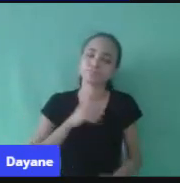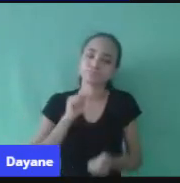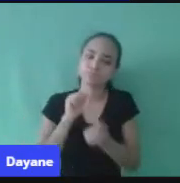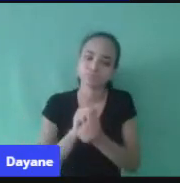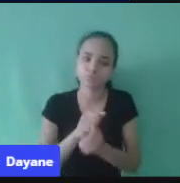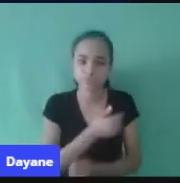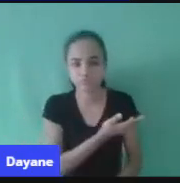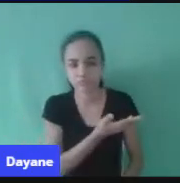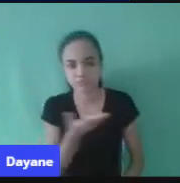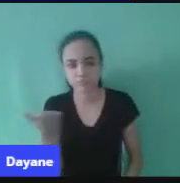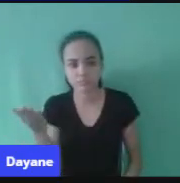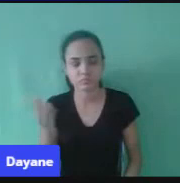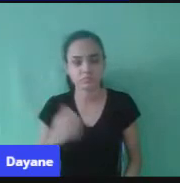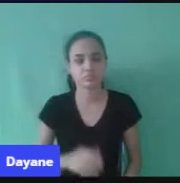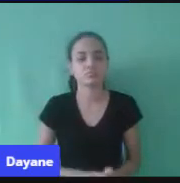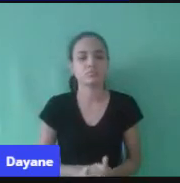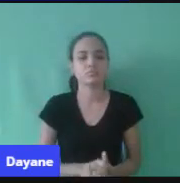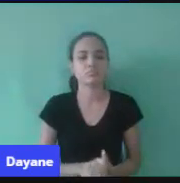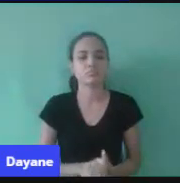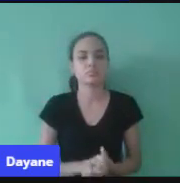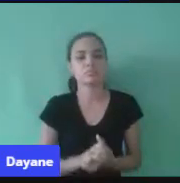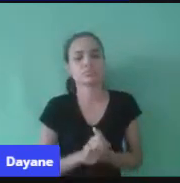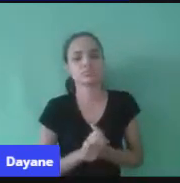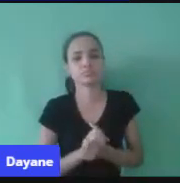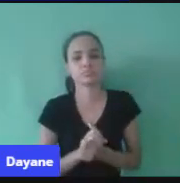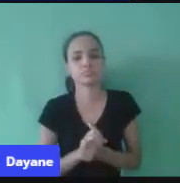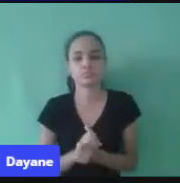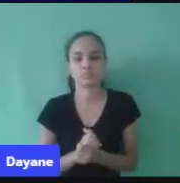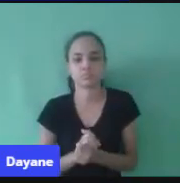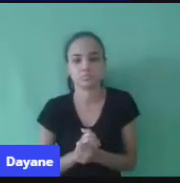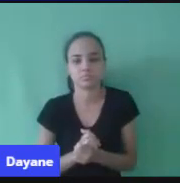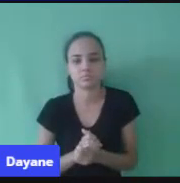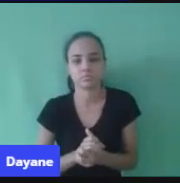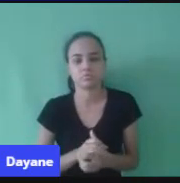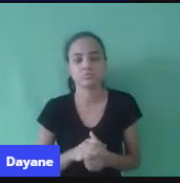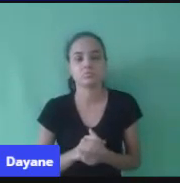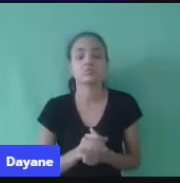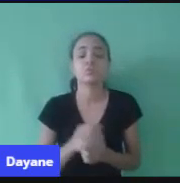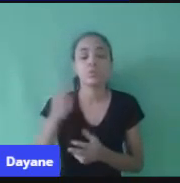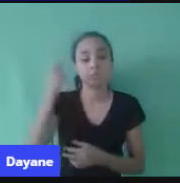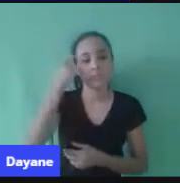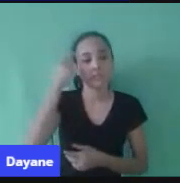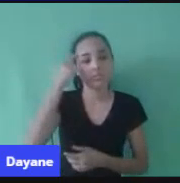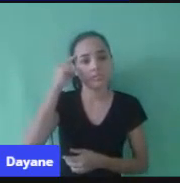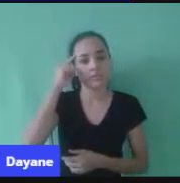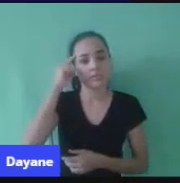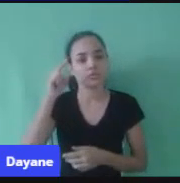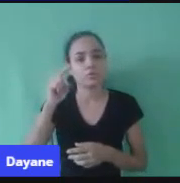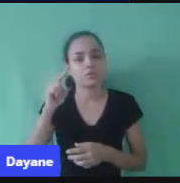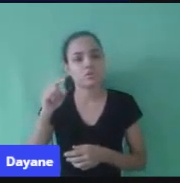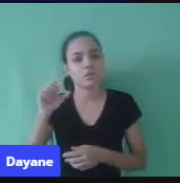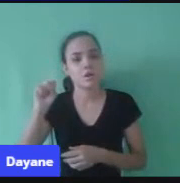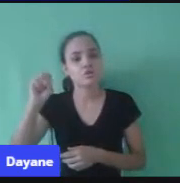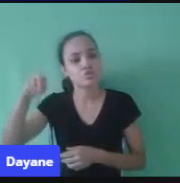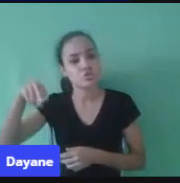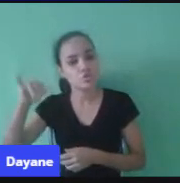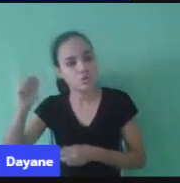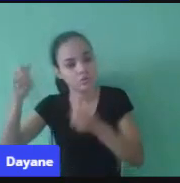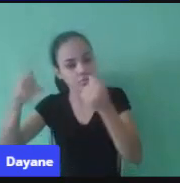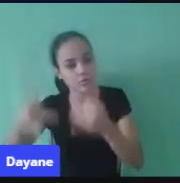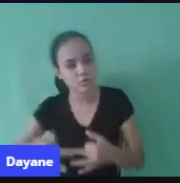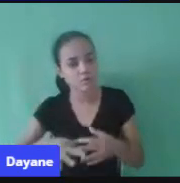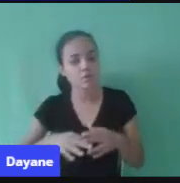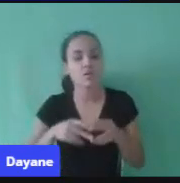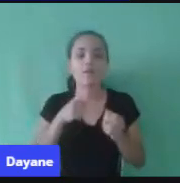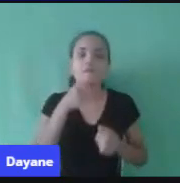Bom, pensando no que a Sônia apresentou e complementando a fala dela, tanto os slides